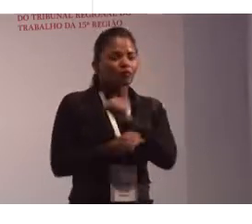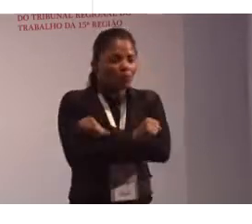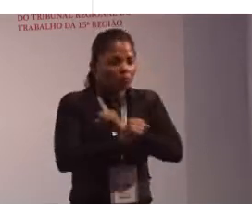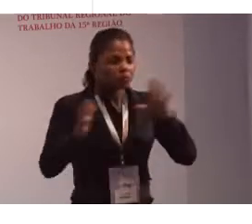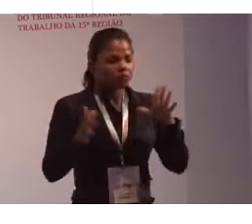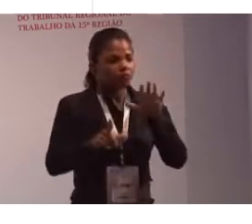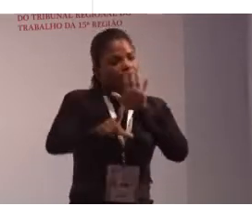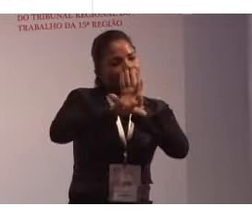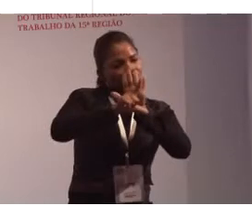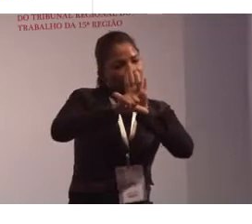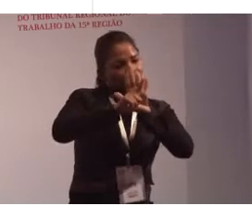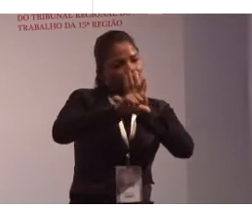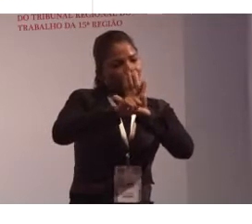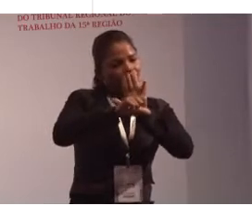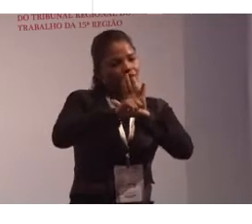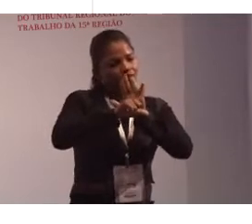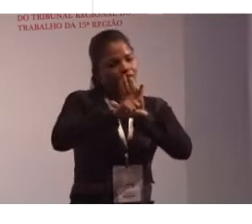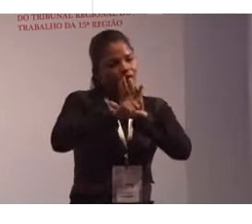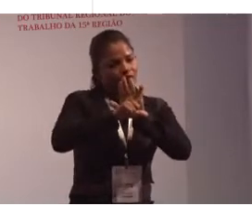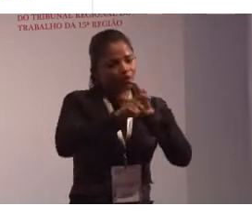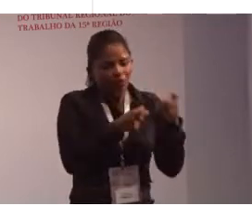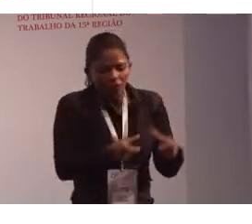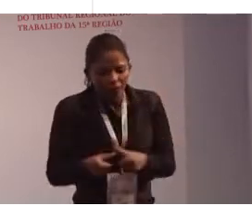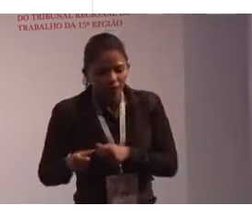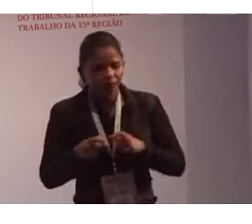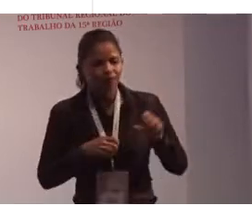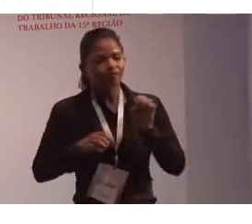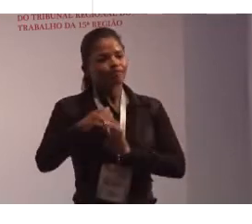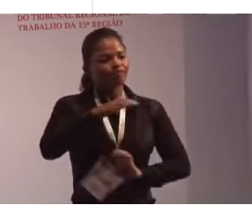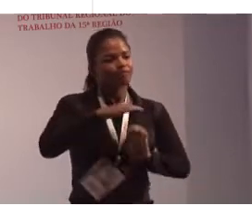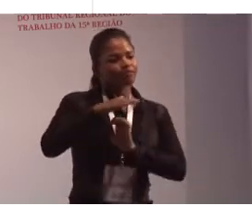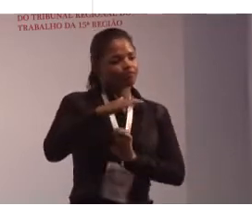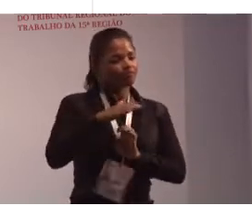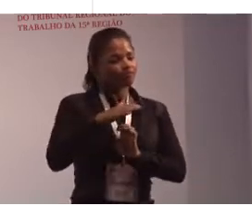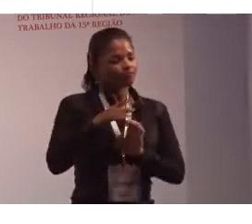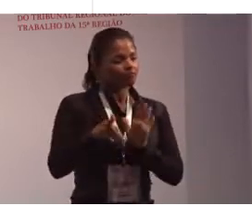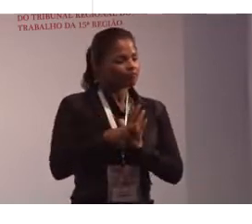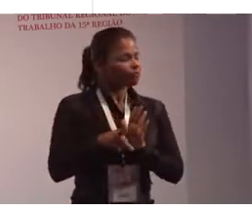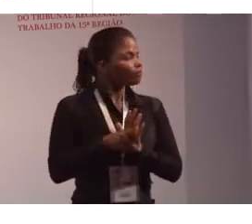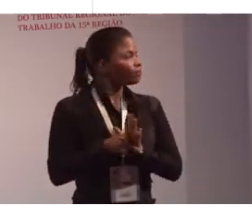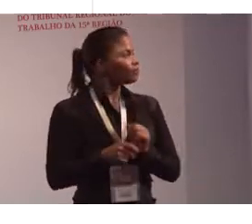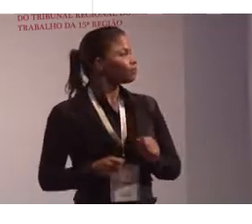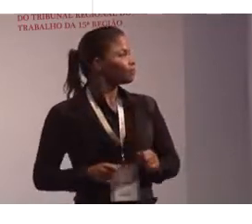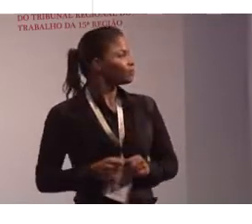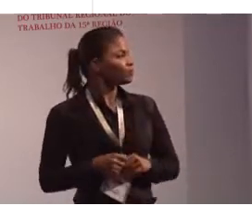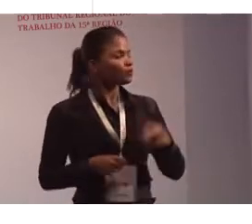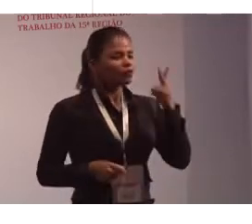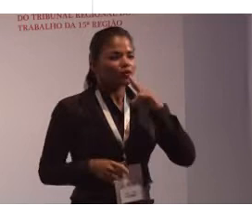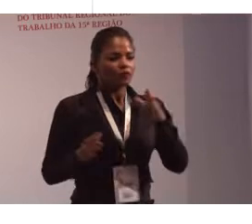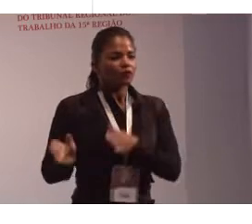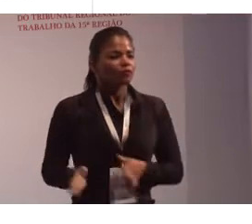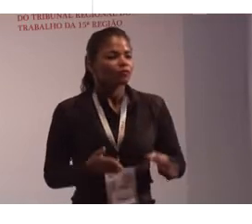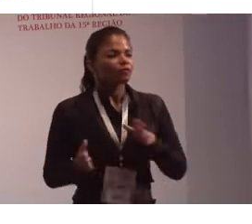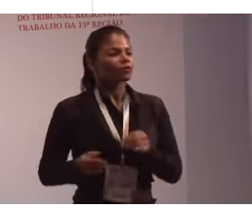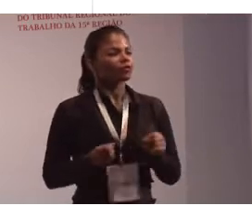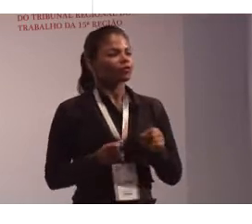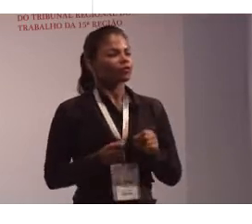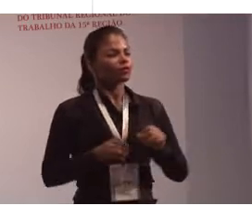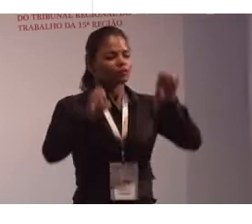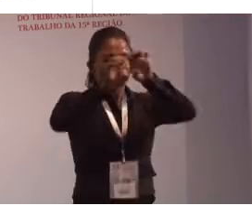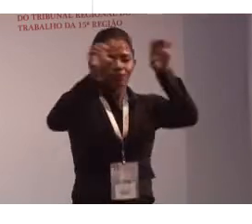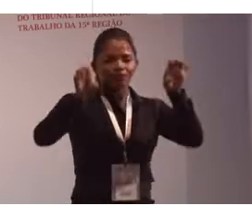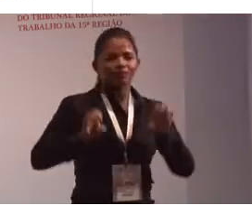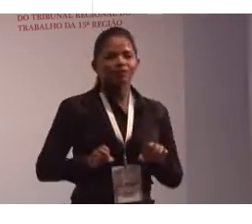das MEIs, das microempresas individuais, e quando a gente olha nos processos ou nos